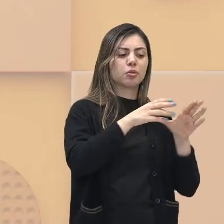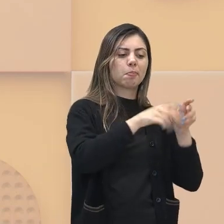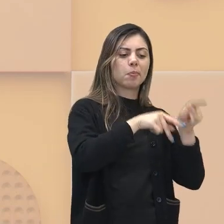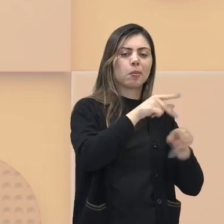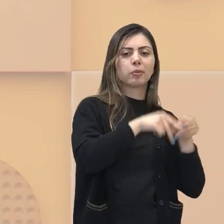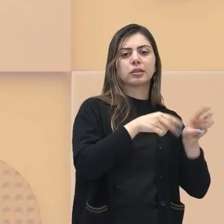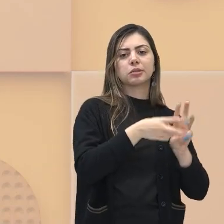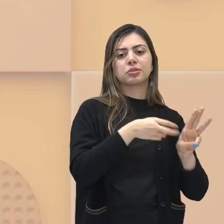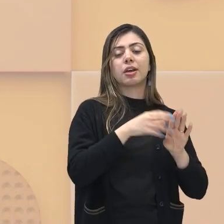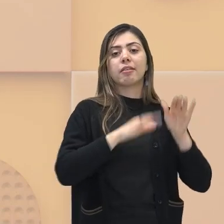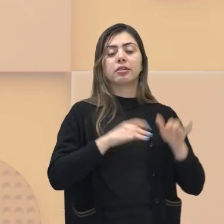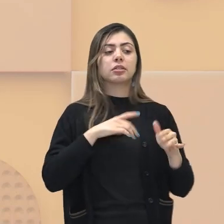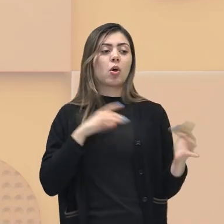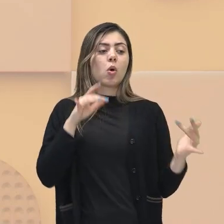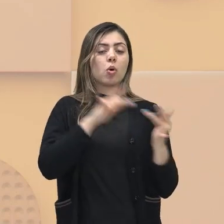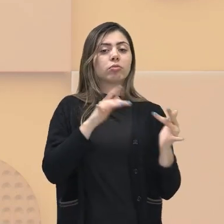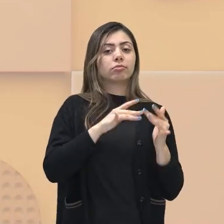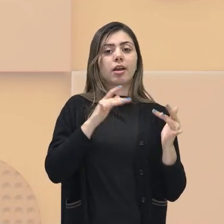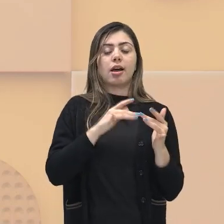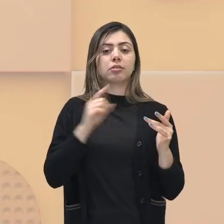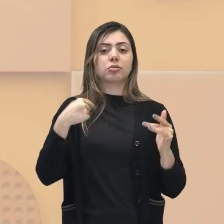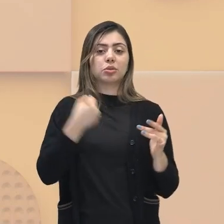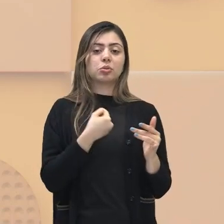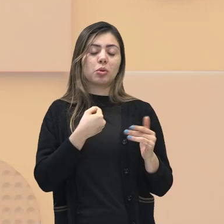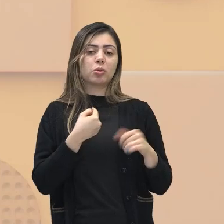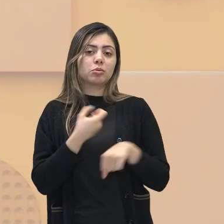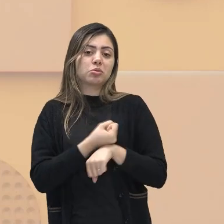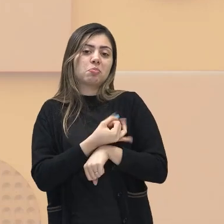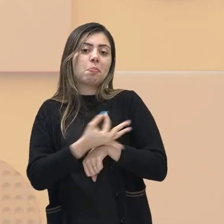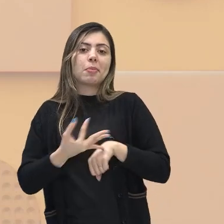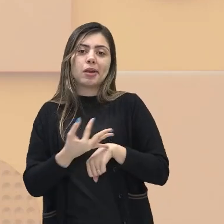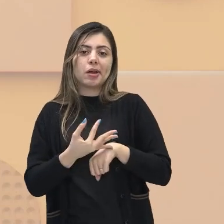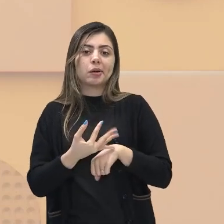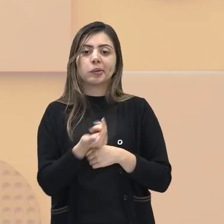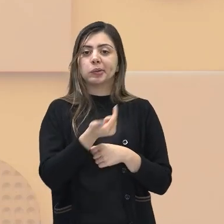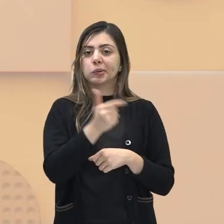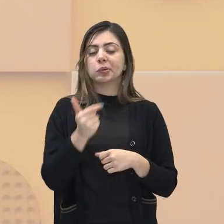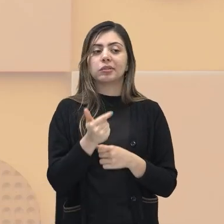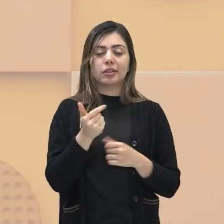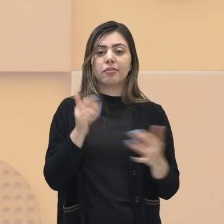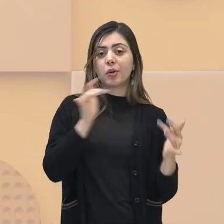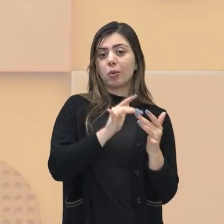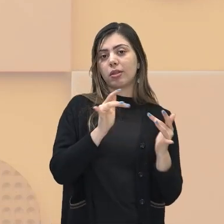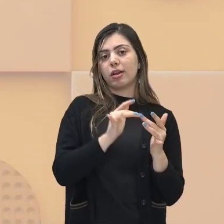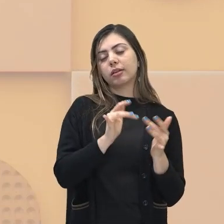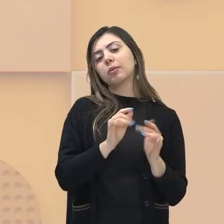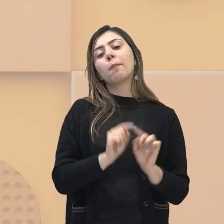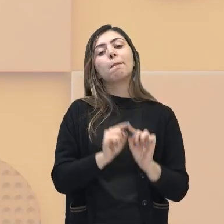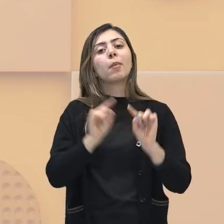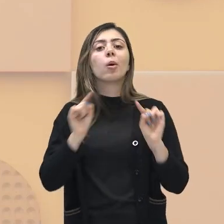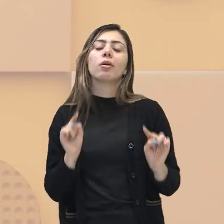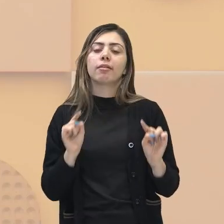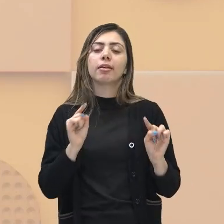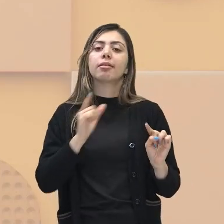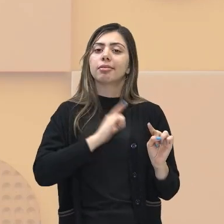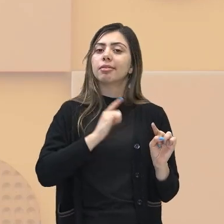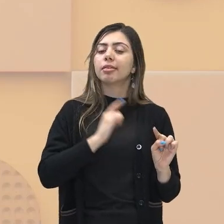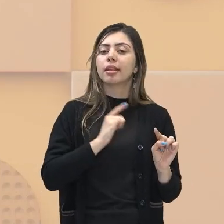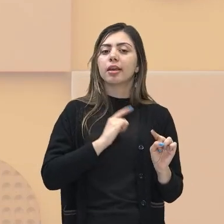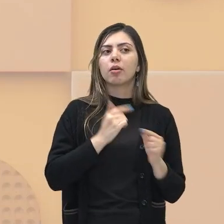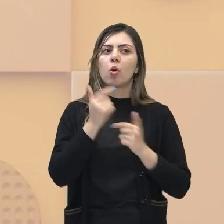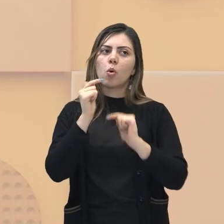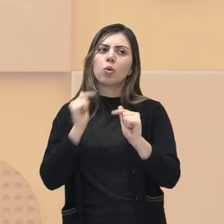não tiveram contato com a civilização branca, né, com a sociedade branca, vamos colocar nesse termo, mas existem, né,